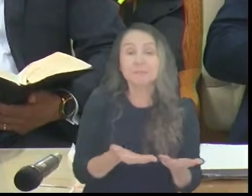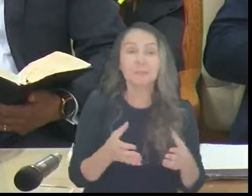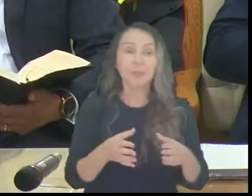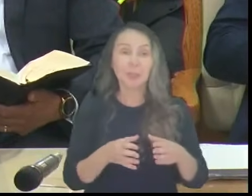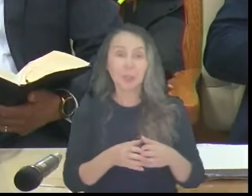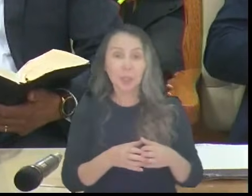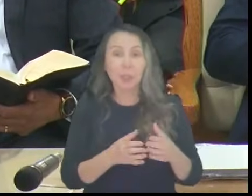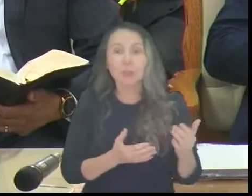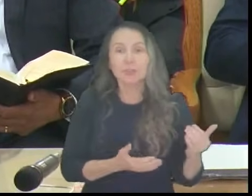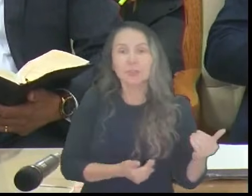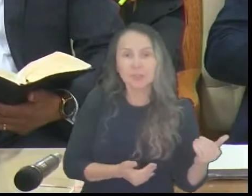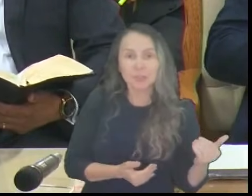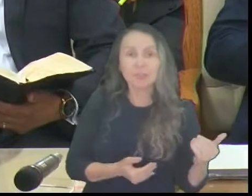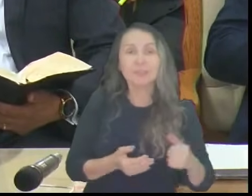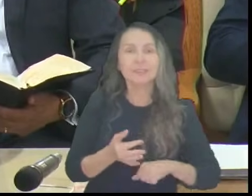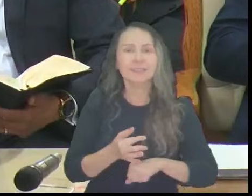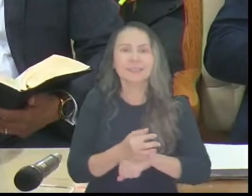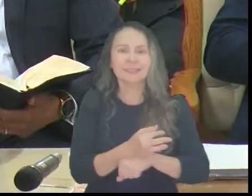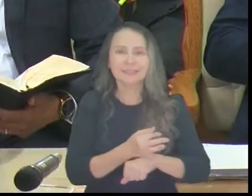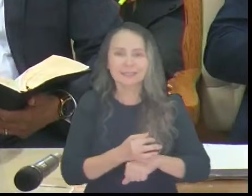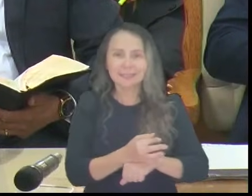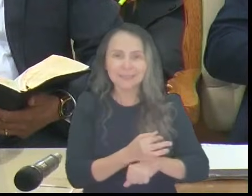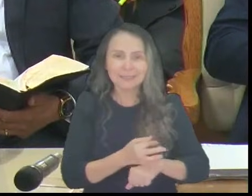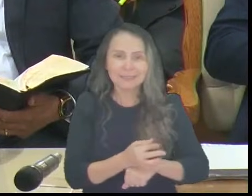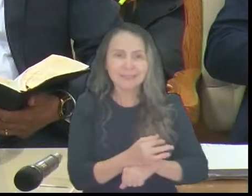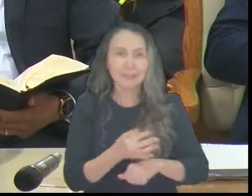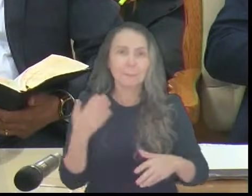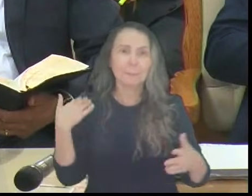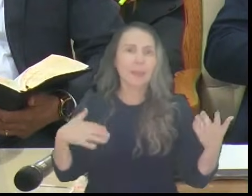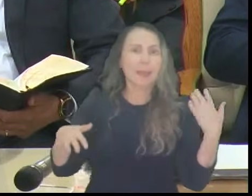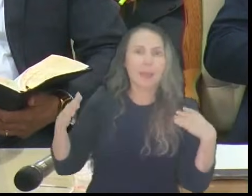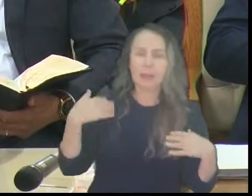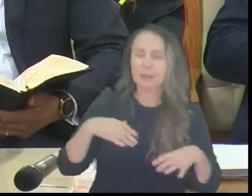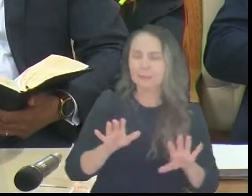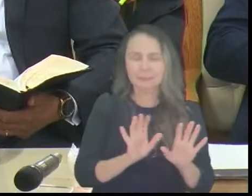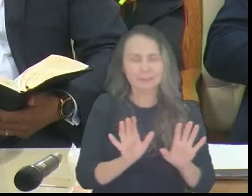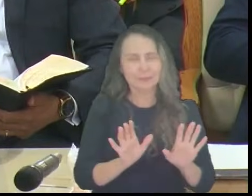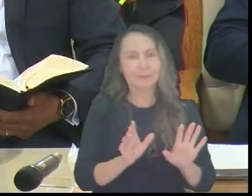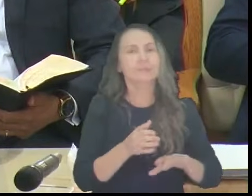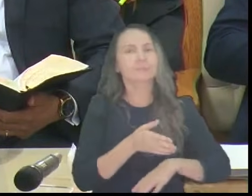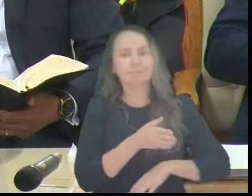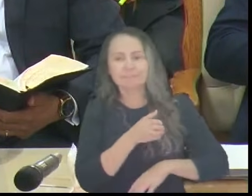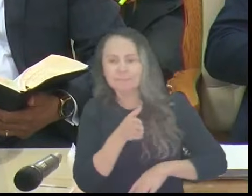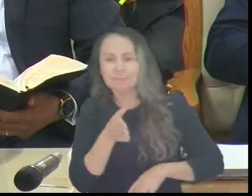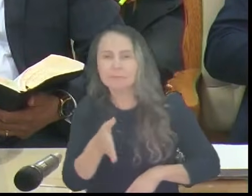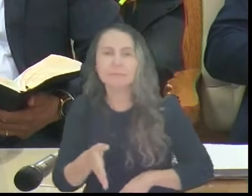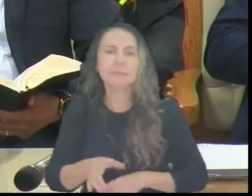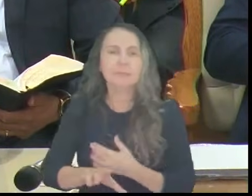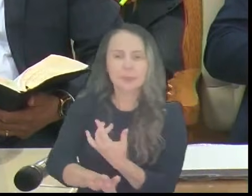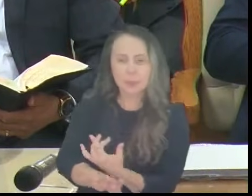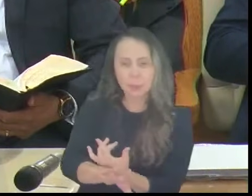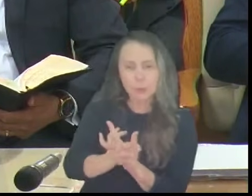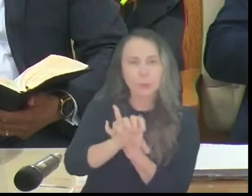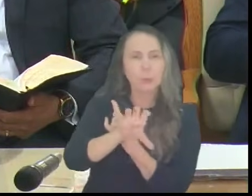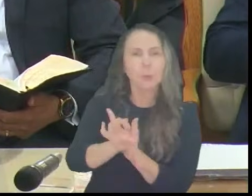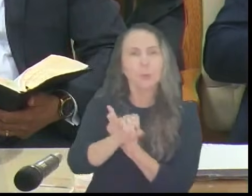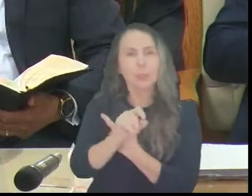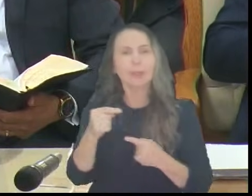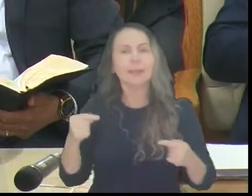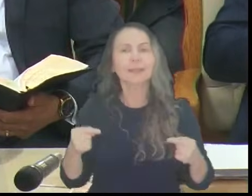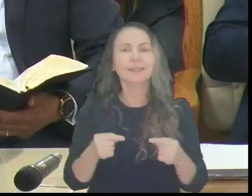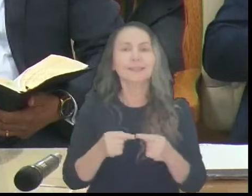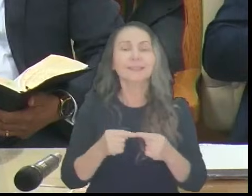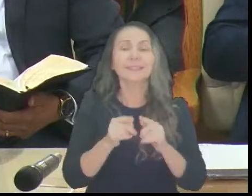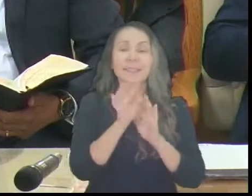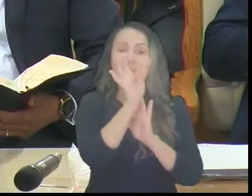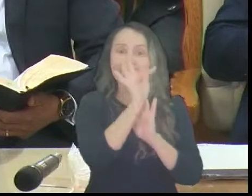as férias e vão se embrenhar nos sertões para fazer o quê? De acordo com o texto que acabamos